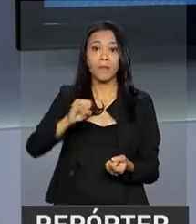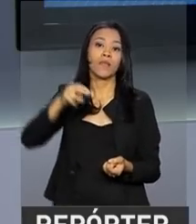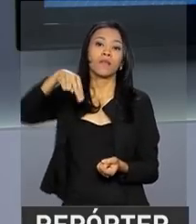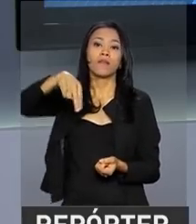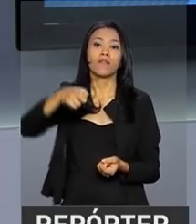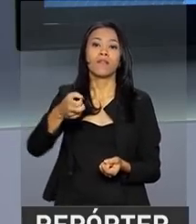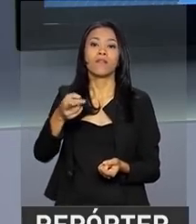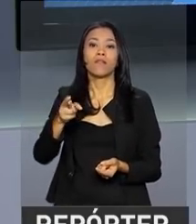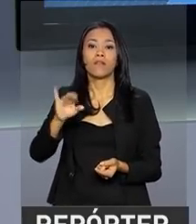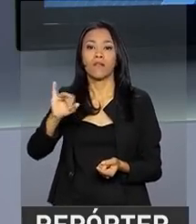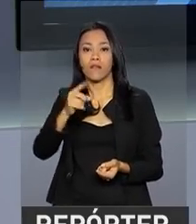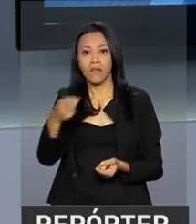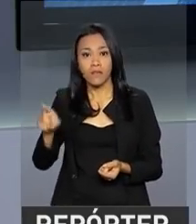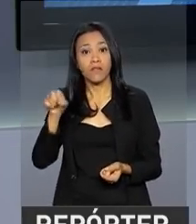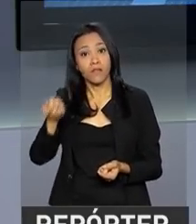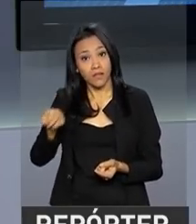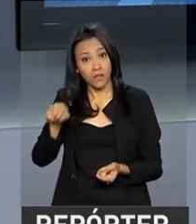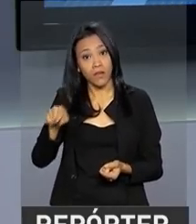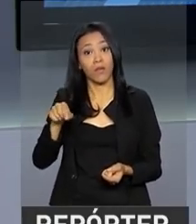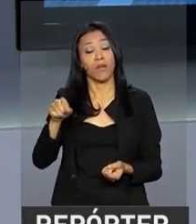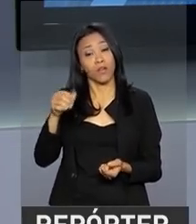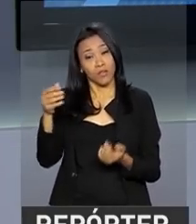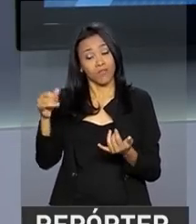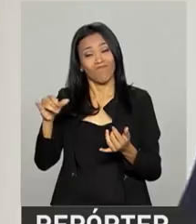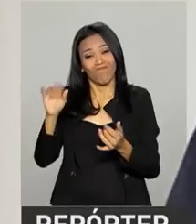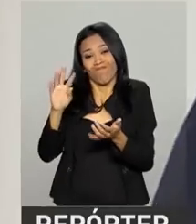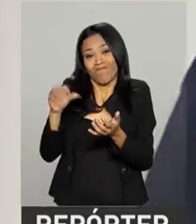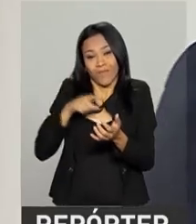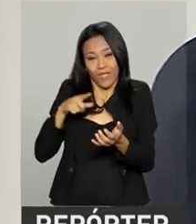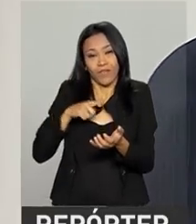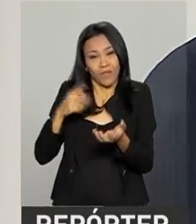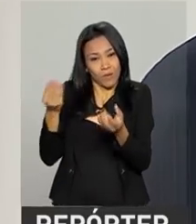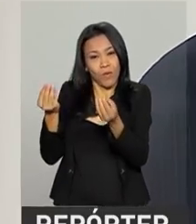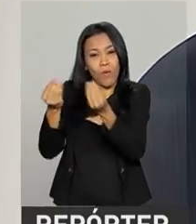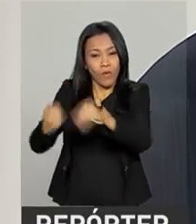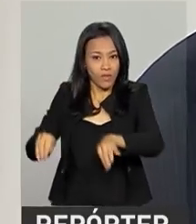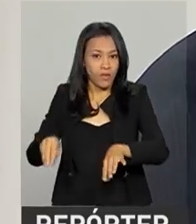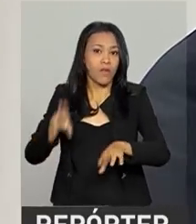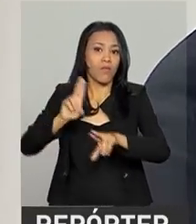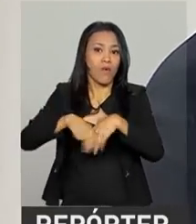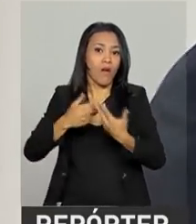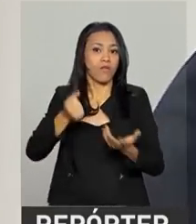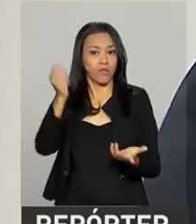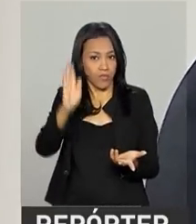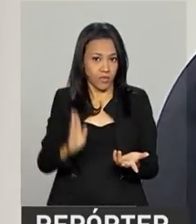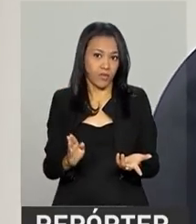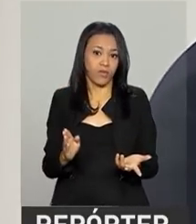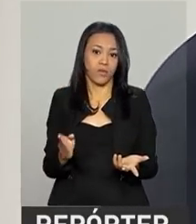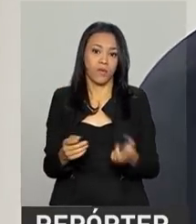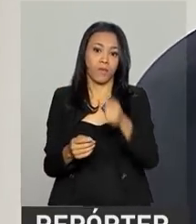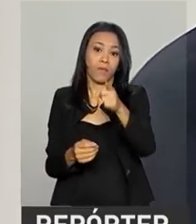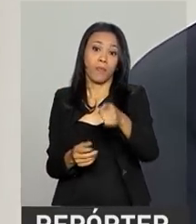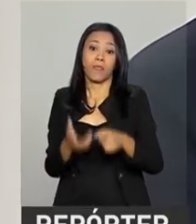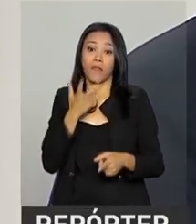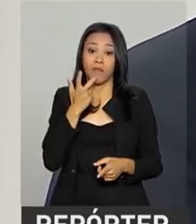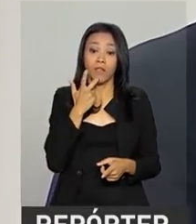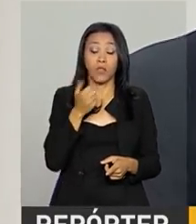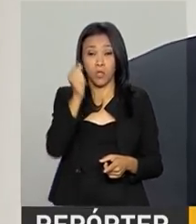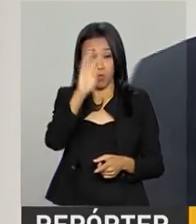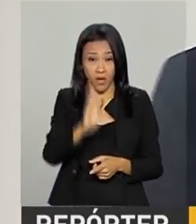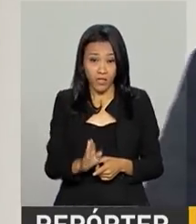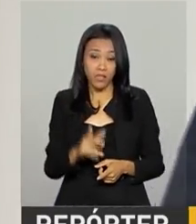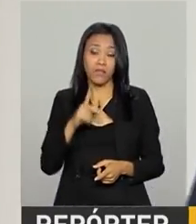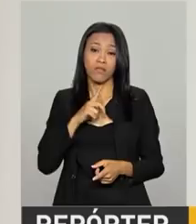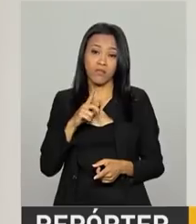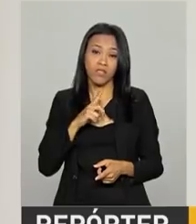acabam com a defasagem que o país vivia o brasil estava defasado nos seus percentuais da forma que era